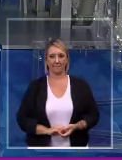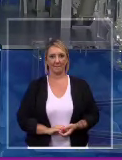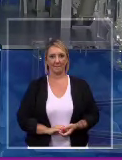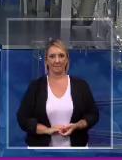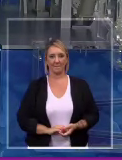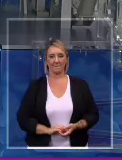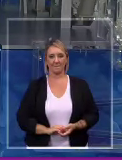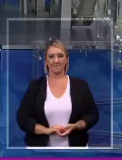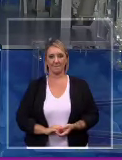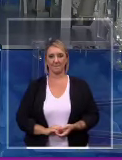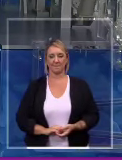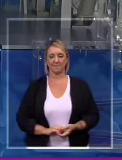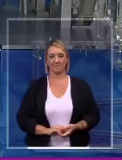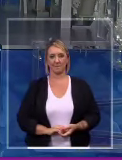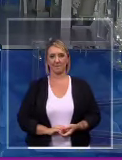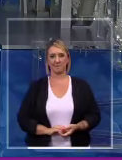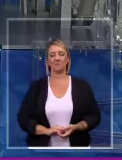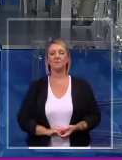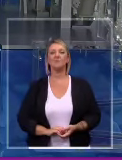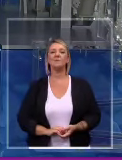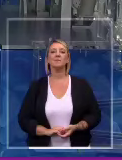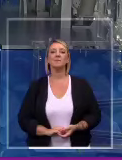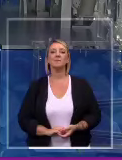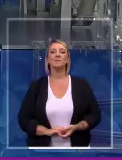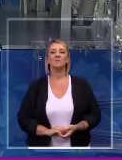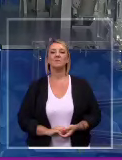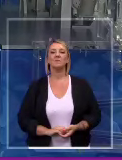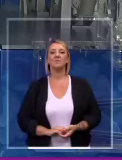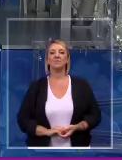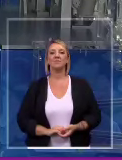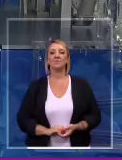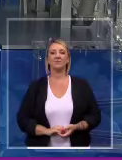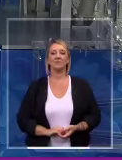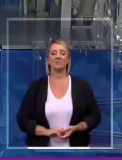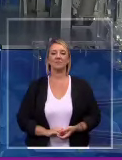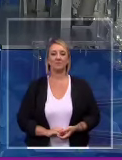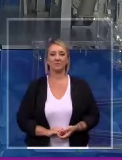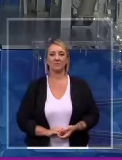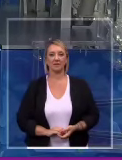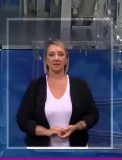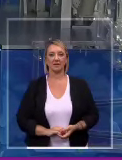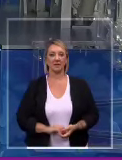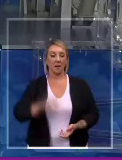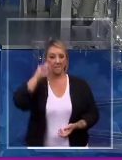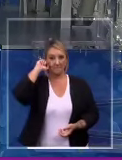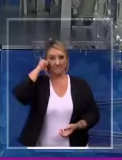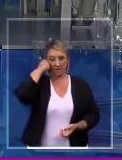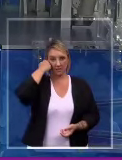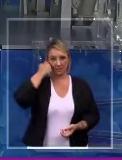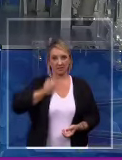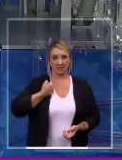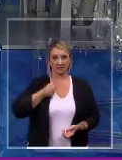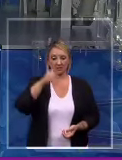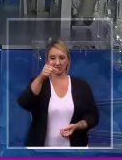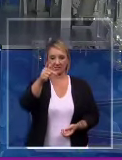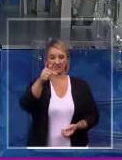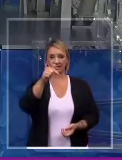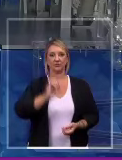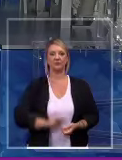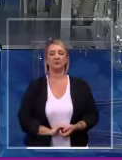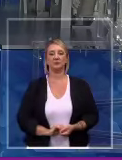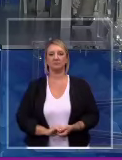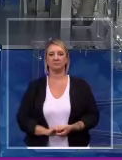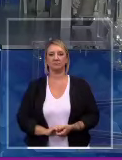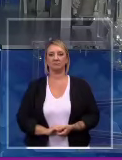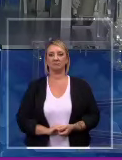o 1913 da Loto Fácil. Vai cair, agora caiu a segunda bola, bola preta número 7.